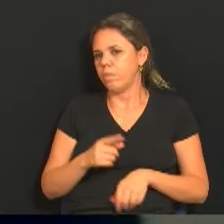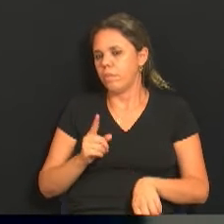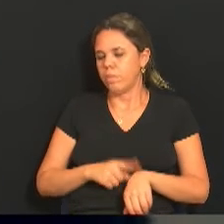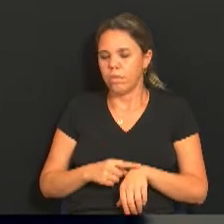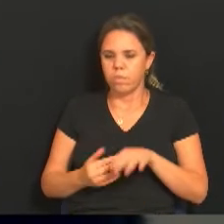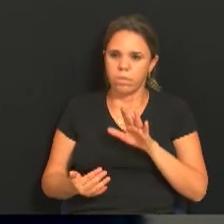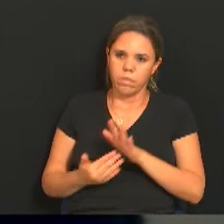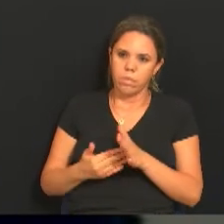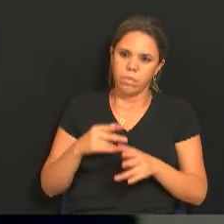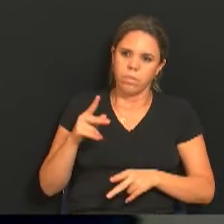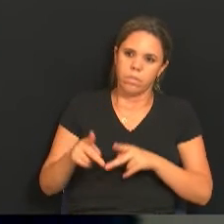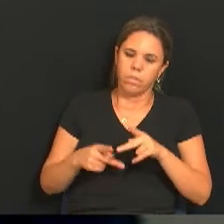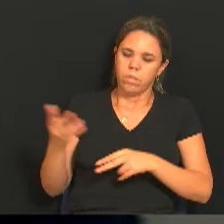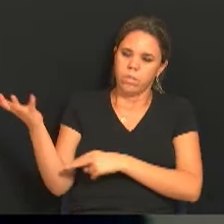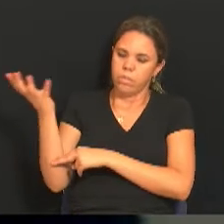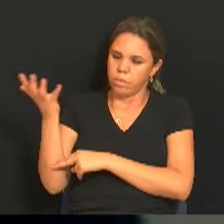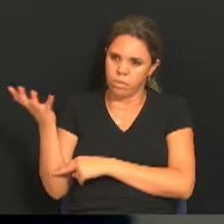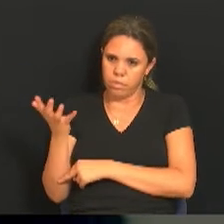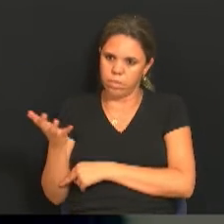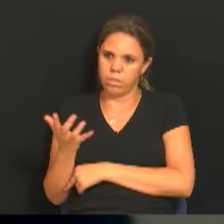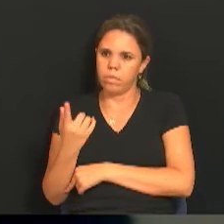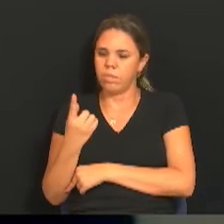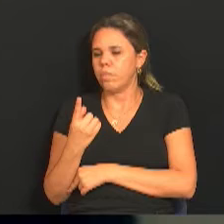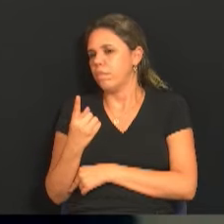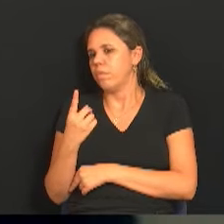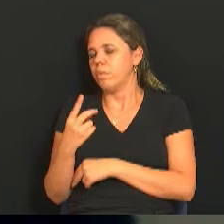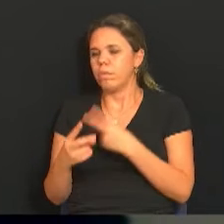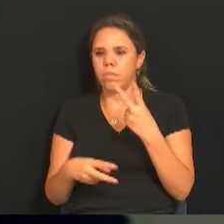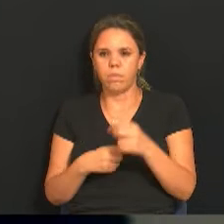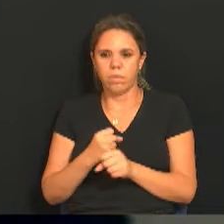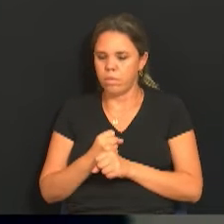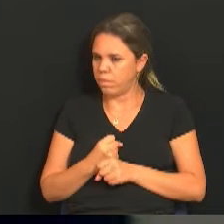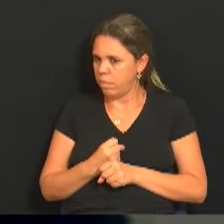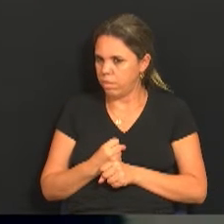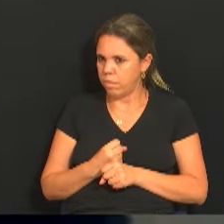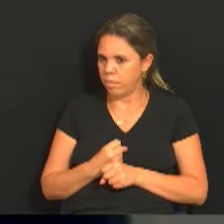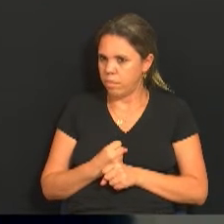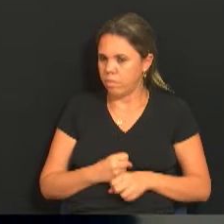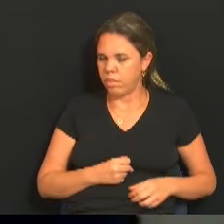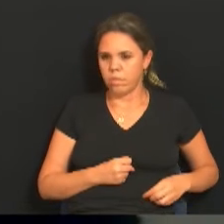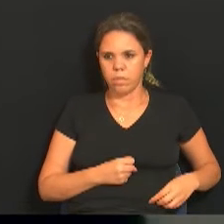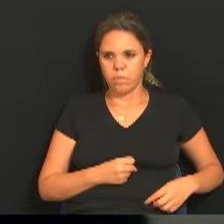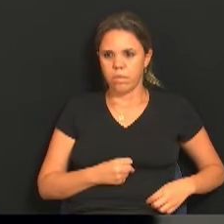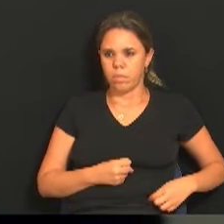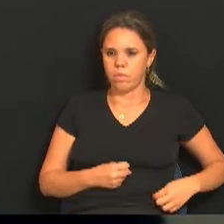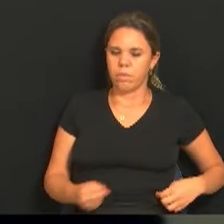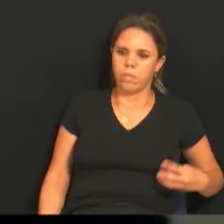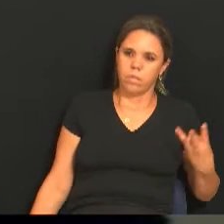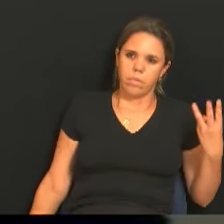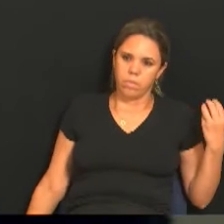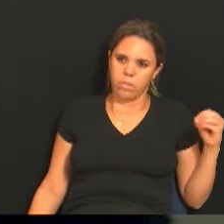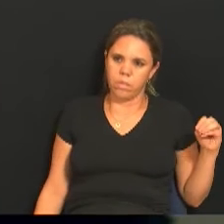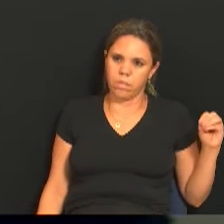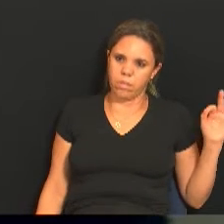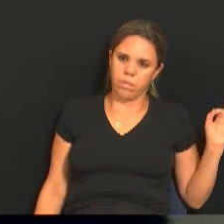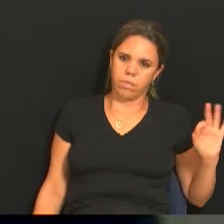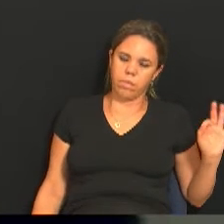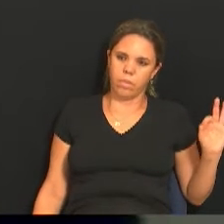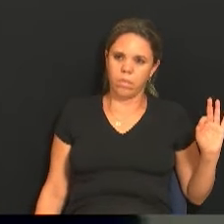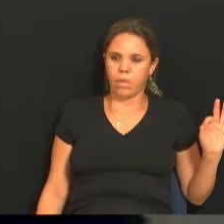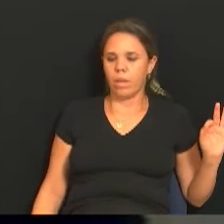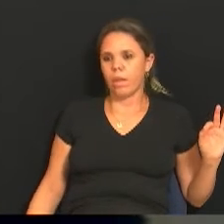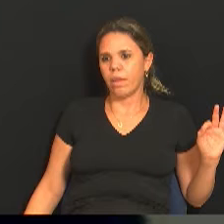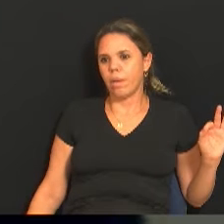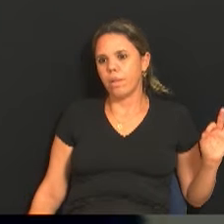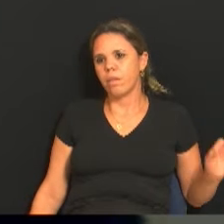A população em situação de rua que está há menos de 1 ou 2 anos, geralmente é algo em torno de 30% a 40% das pessoas em situação de